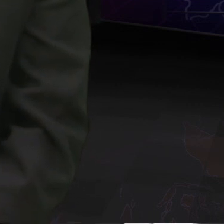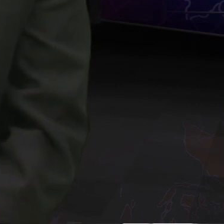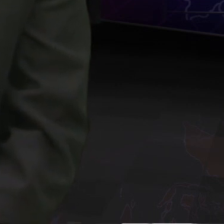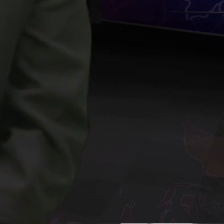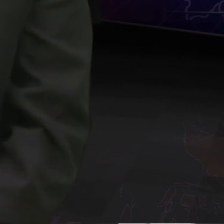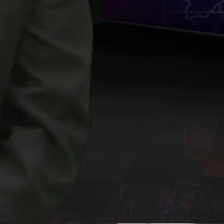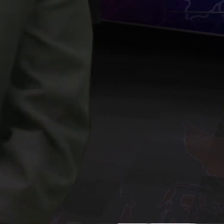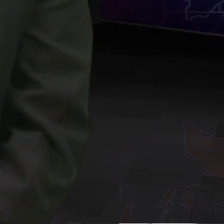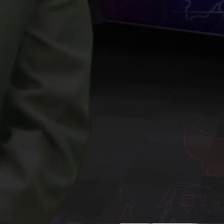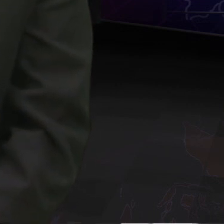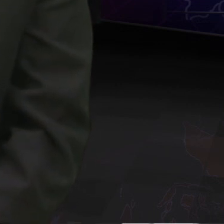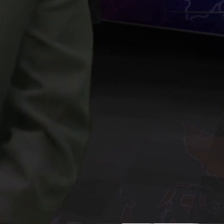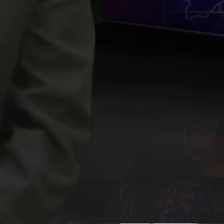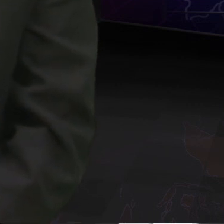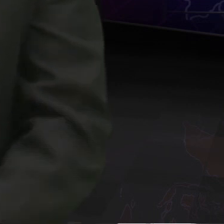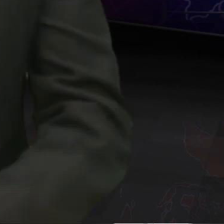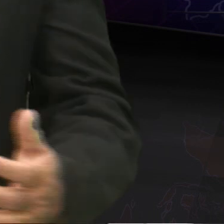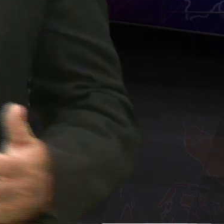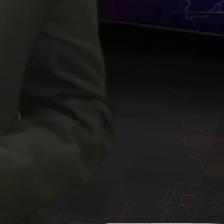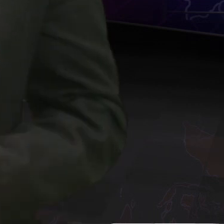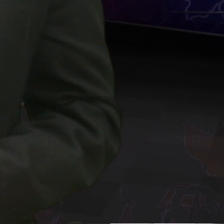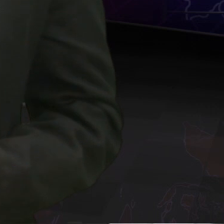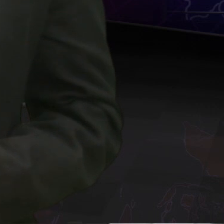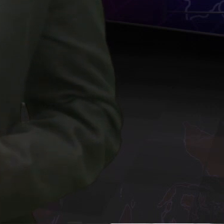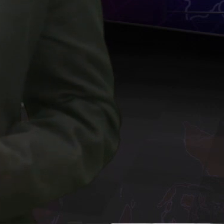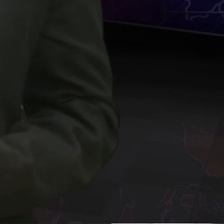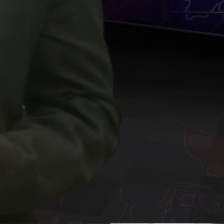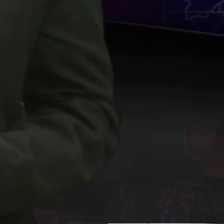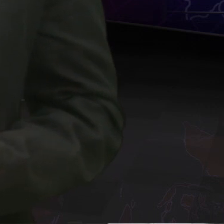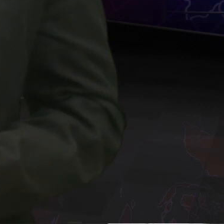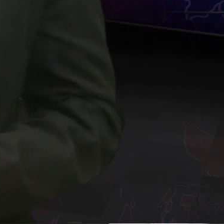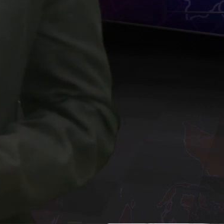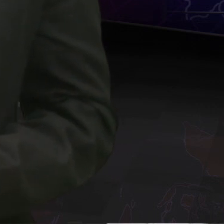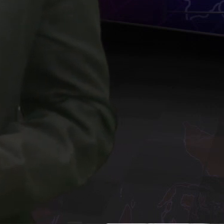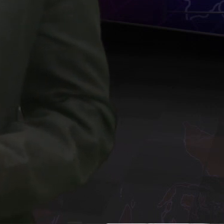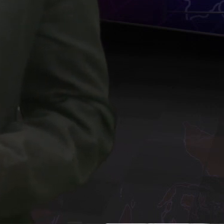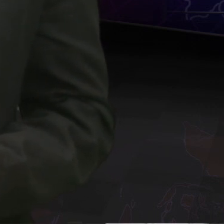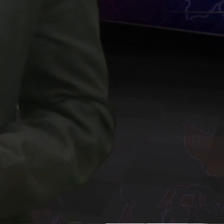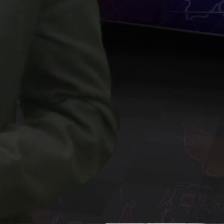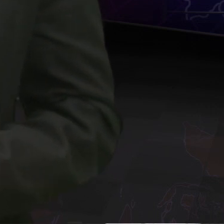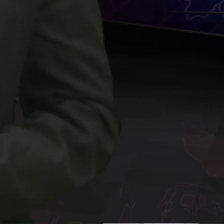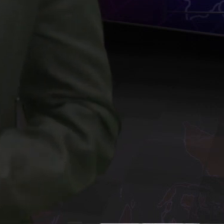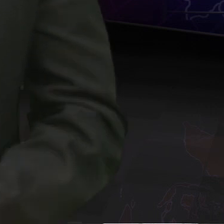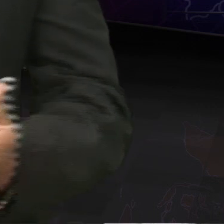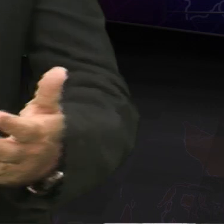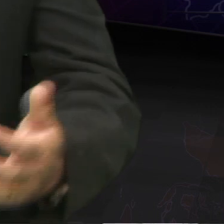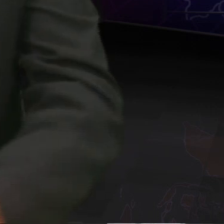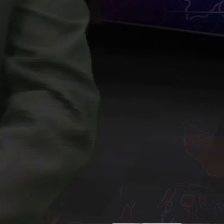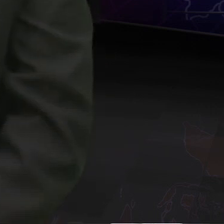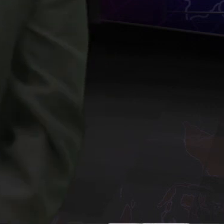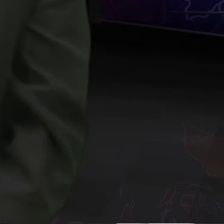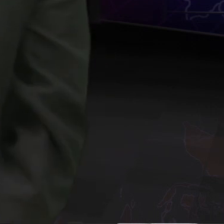usar a internet de forma assim é muito controlada e sempre está acompanhando o que é que eles ficam vendo e